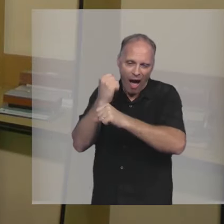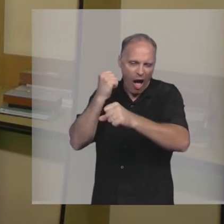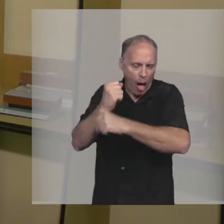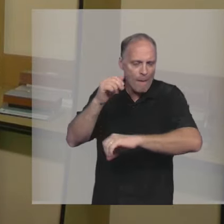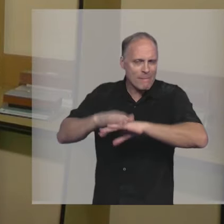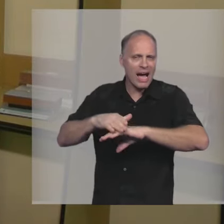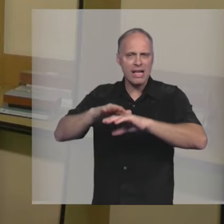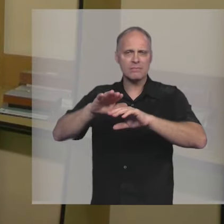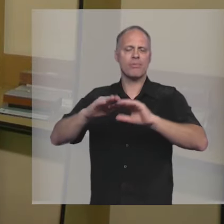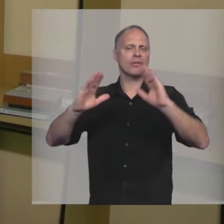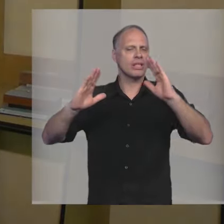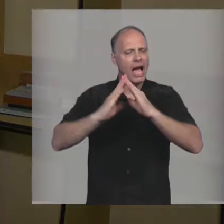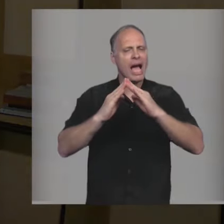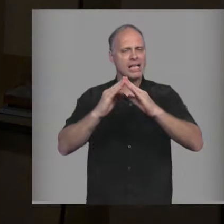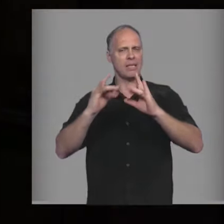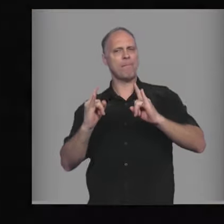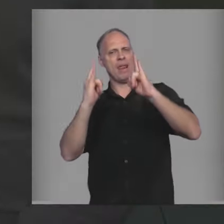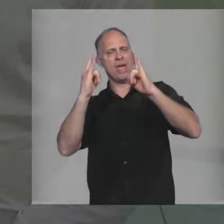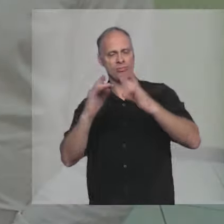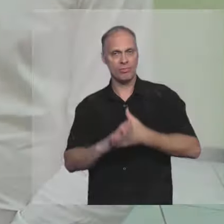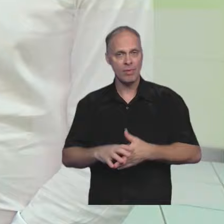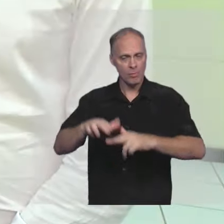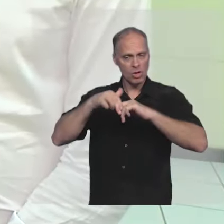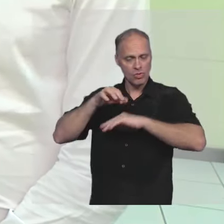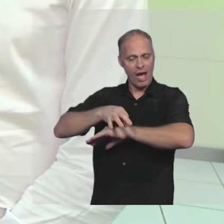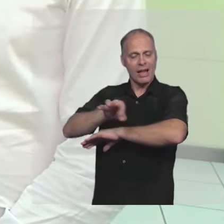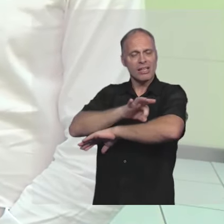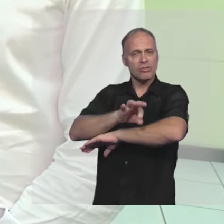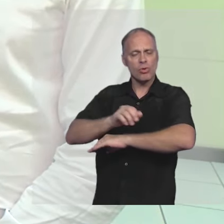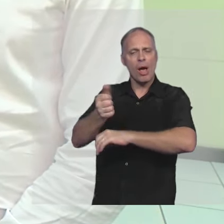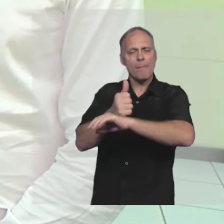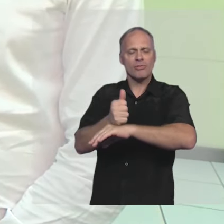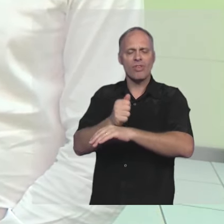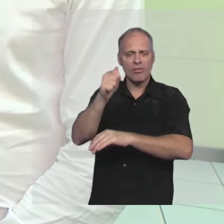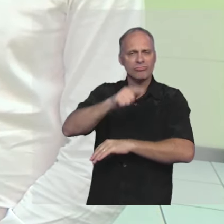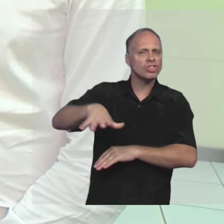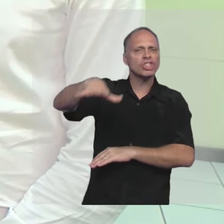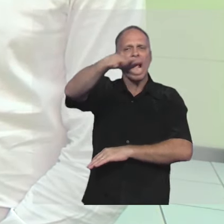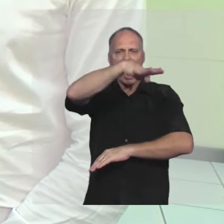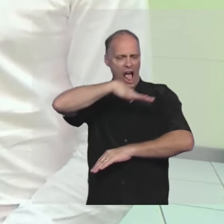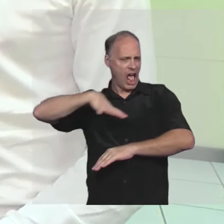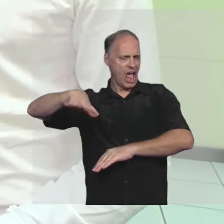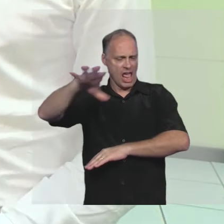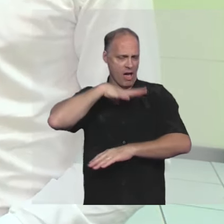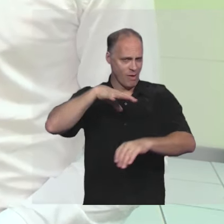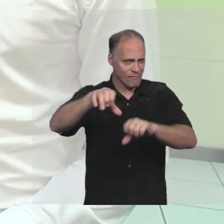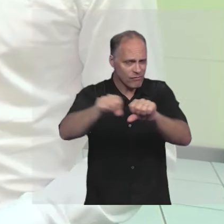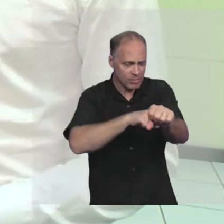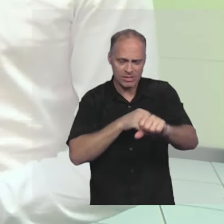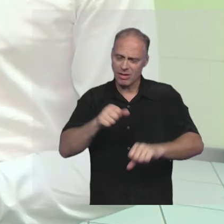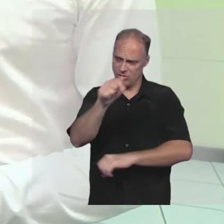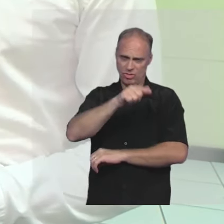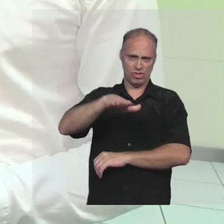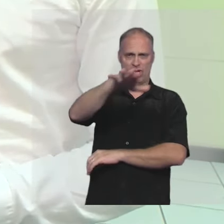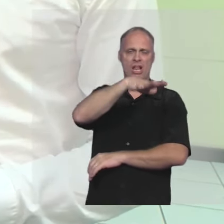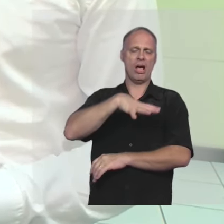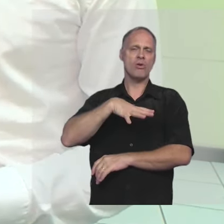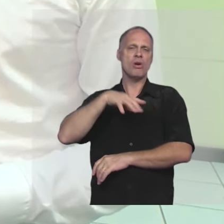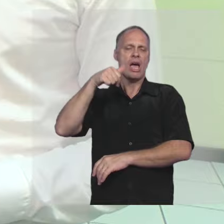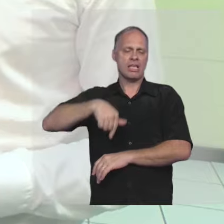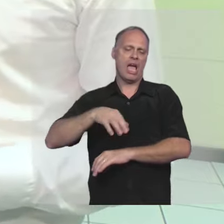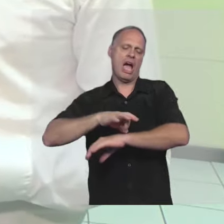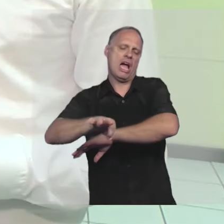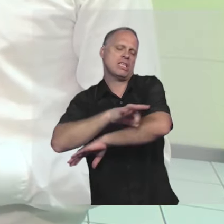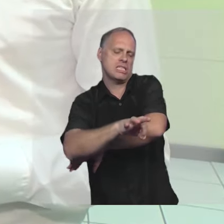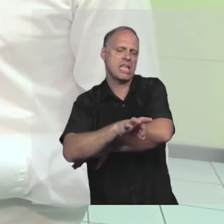por construção, por habitação. A arquitetura é uma profissão generalista, né? A formação do arquiteto ela é generalista, tanto é que